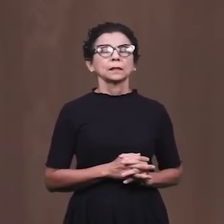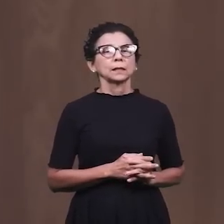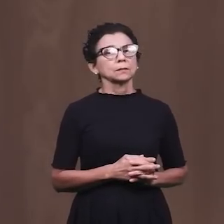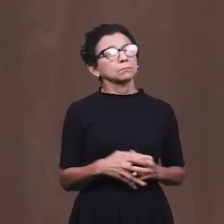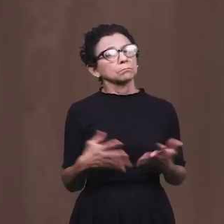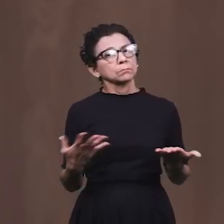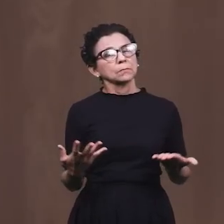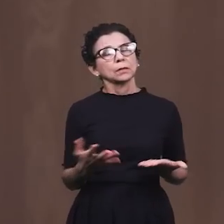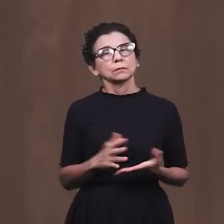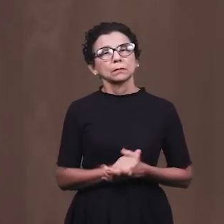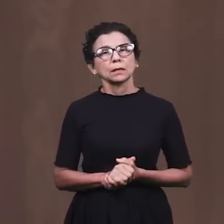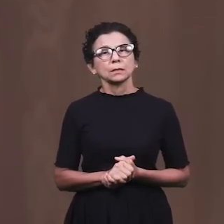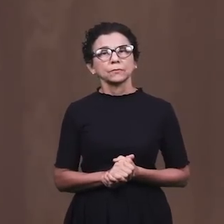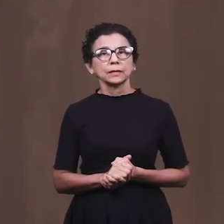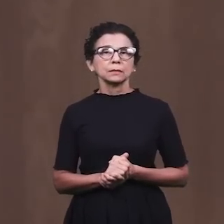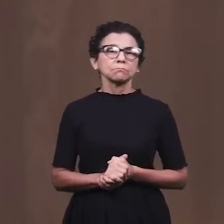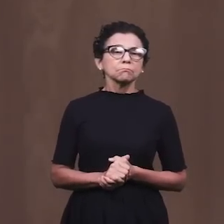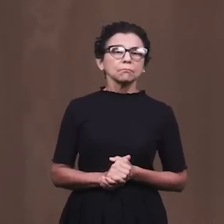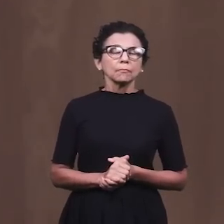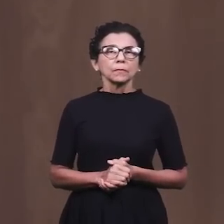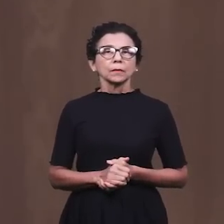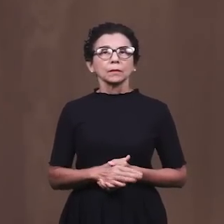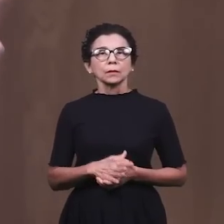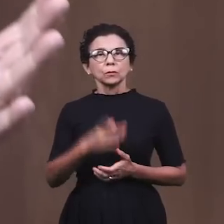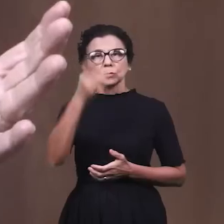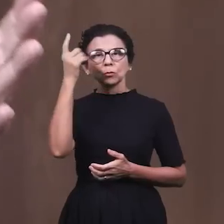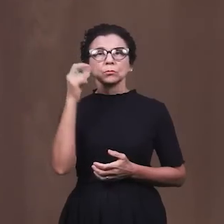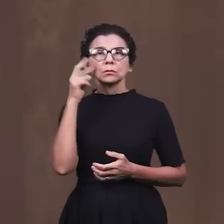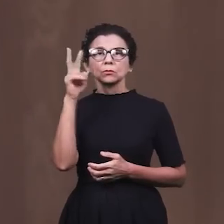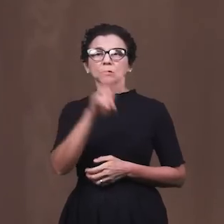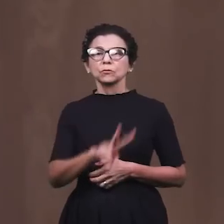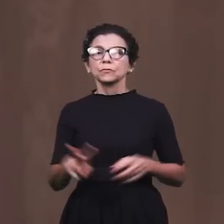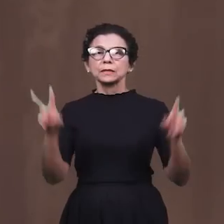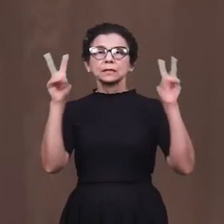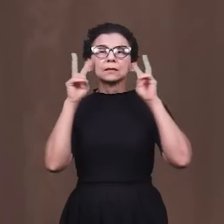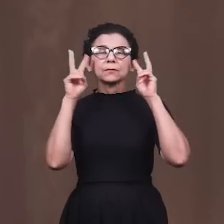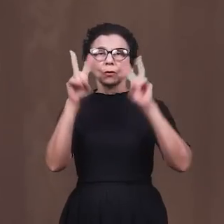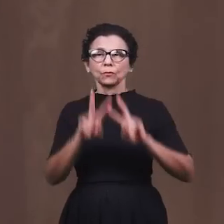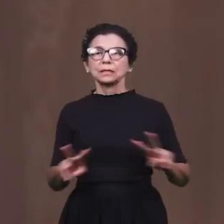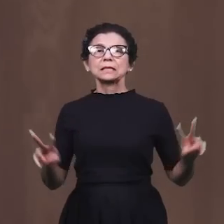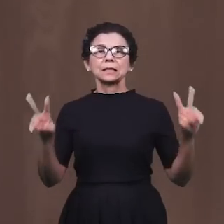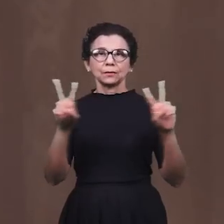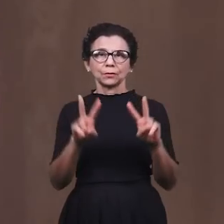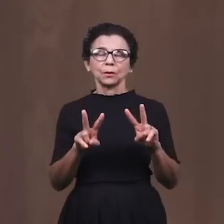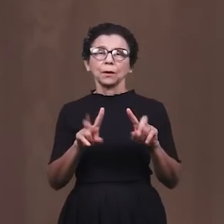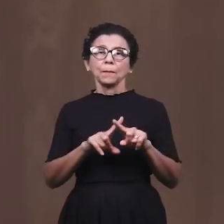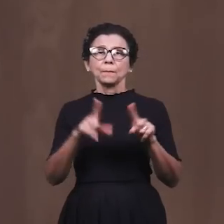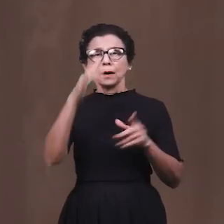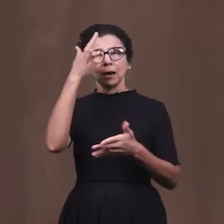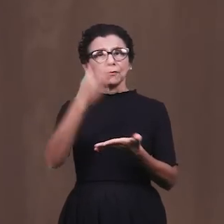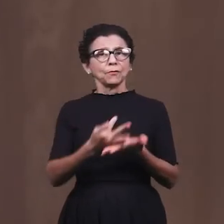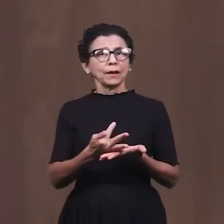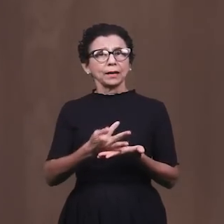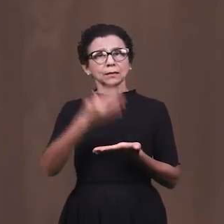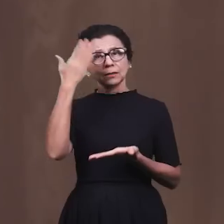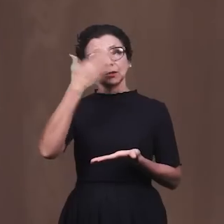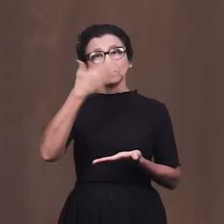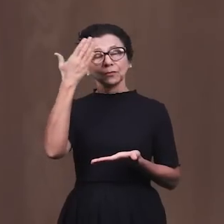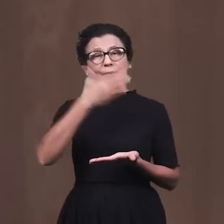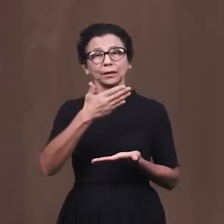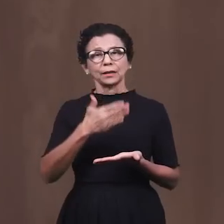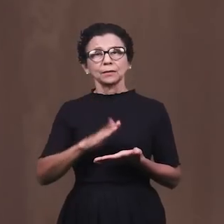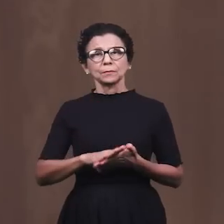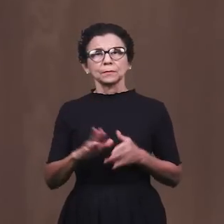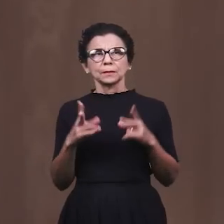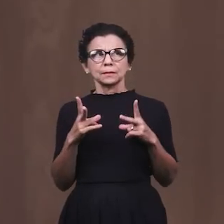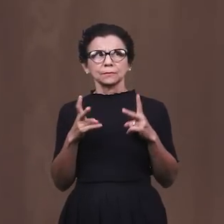a gente costuma chamar de dons visíveis, dons de manifestações visíveis. Mas a fé não, ela não é um dom de manifestação visível. Só